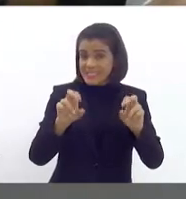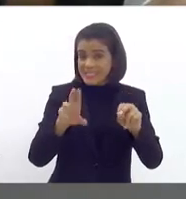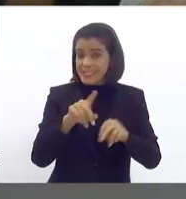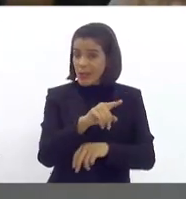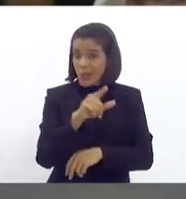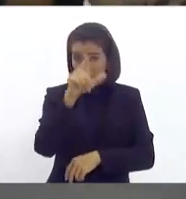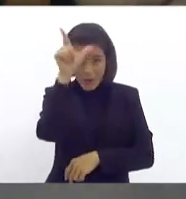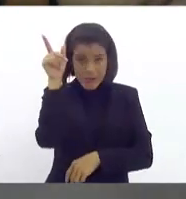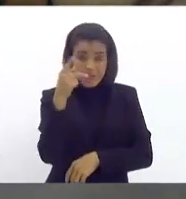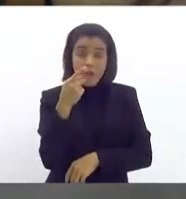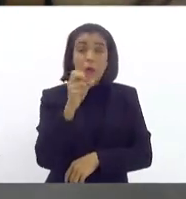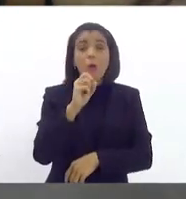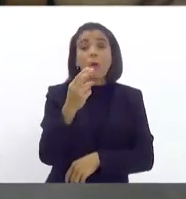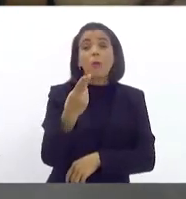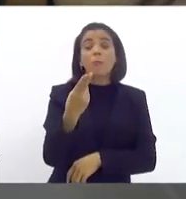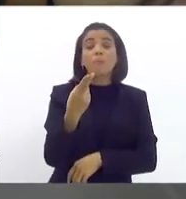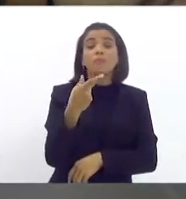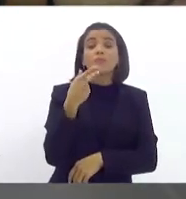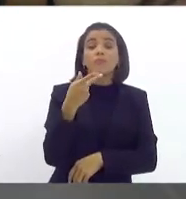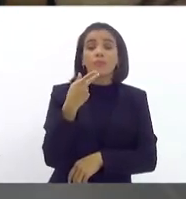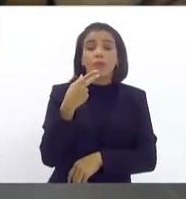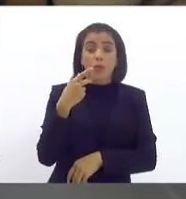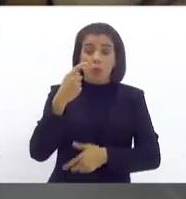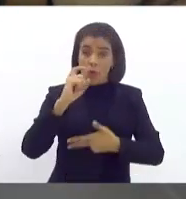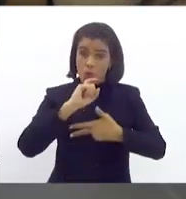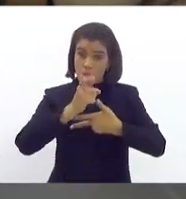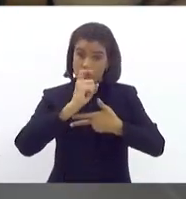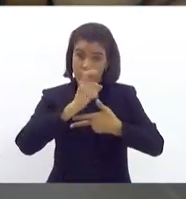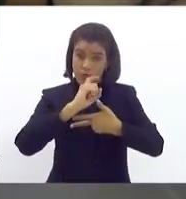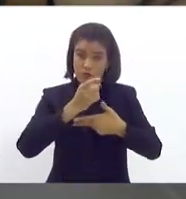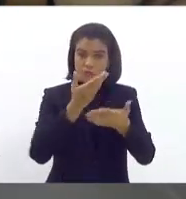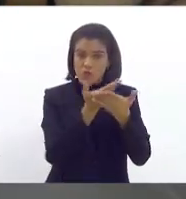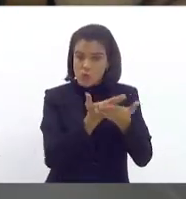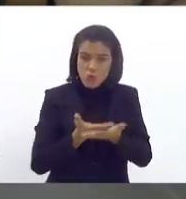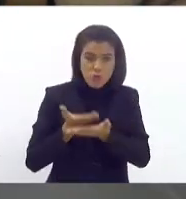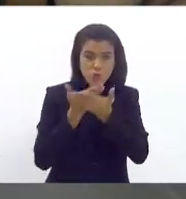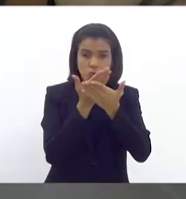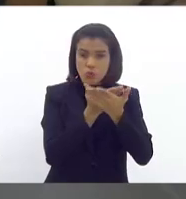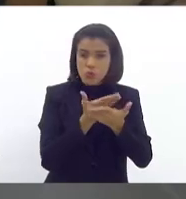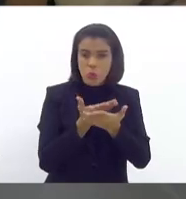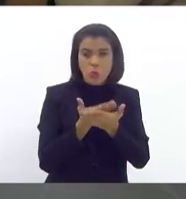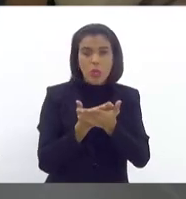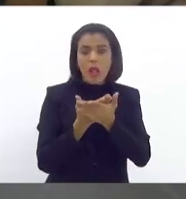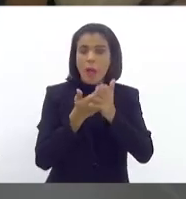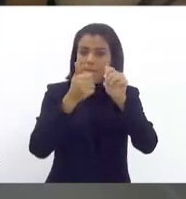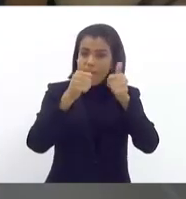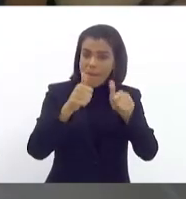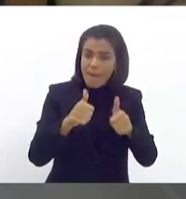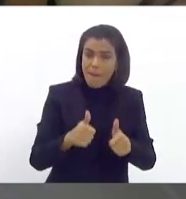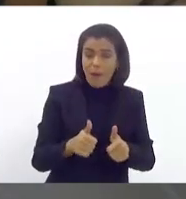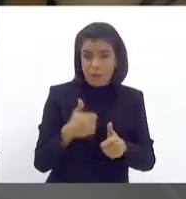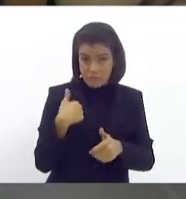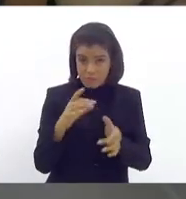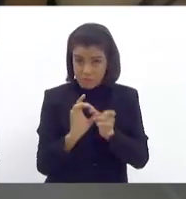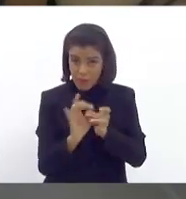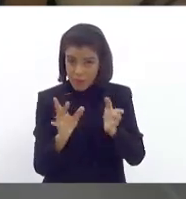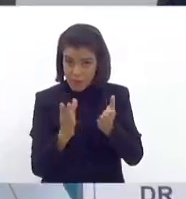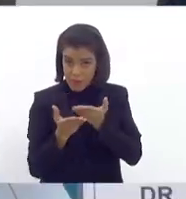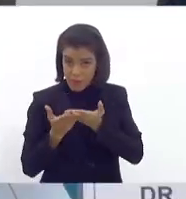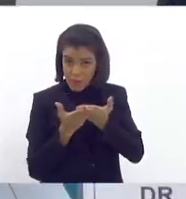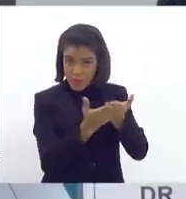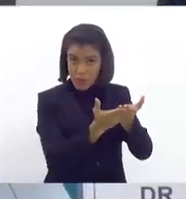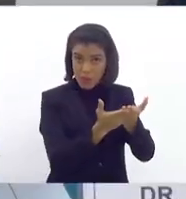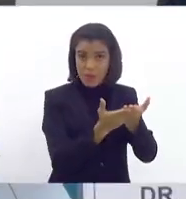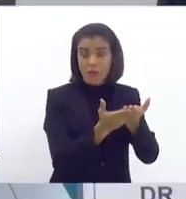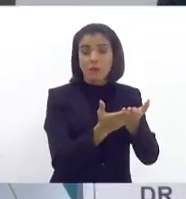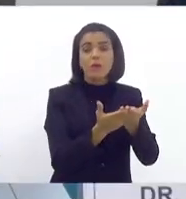então dizer o seguinte, o Executivo estudará isso, Vossa Excelência, me permite um encaminhamento? Eu acho que